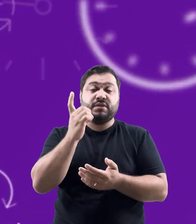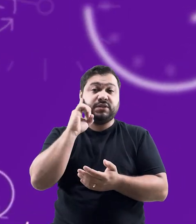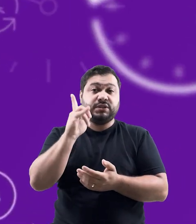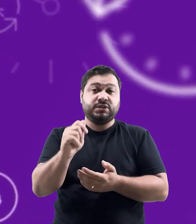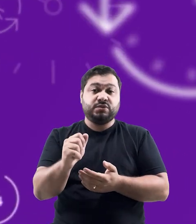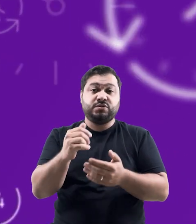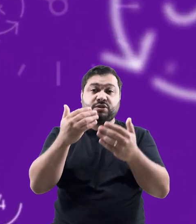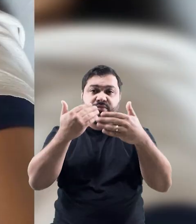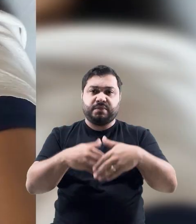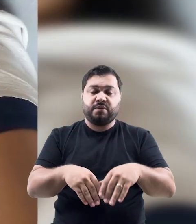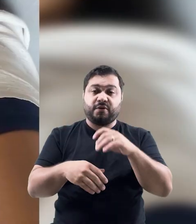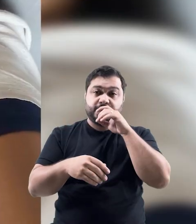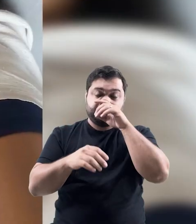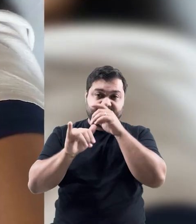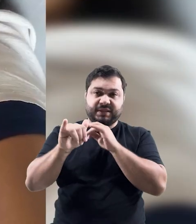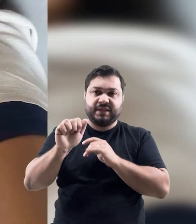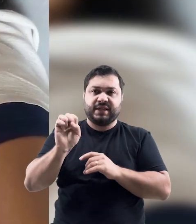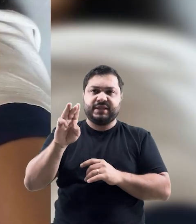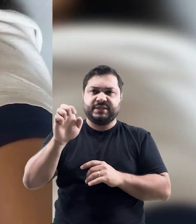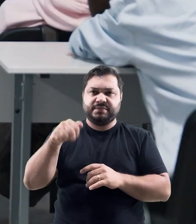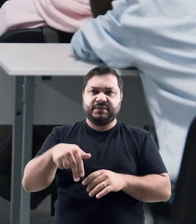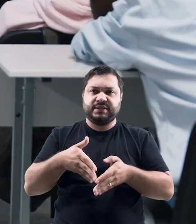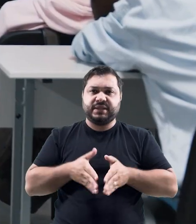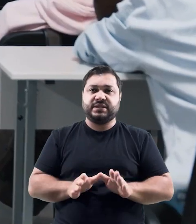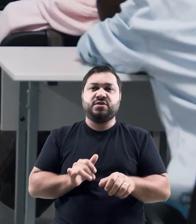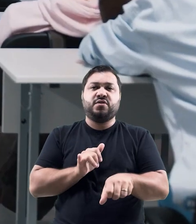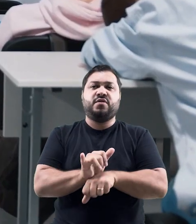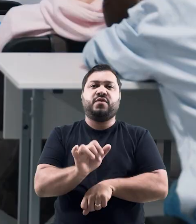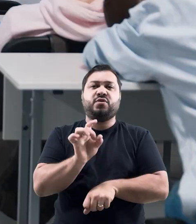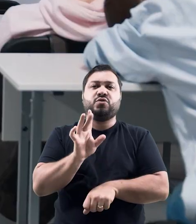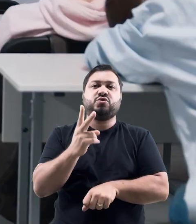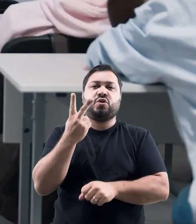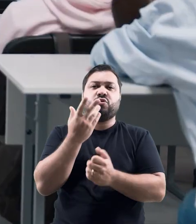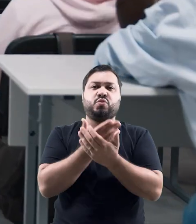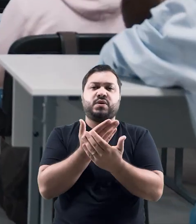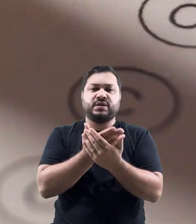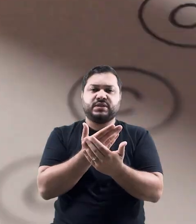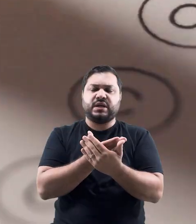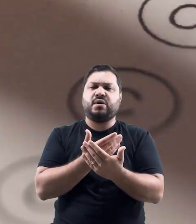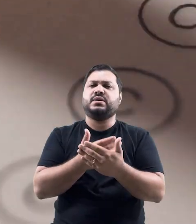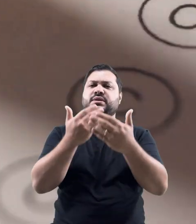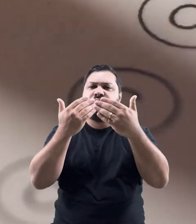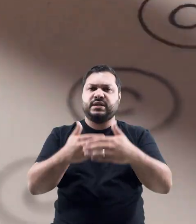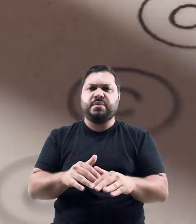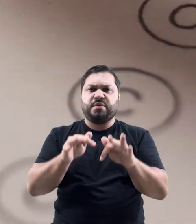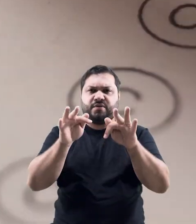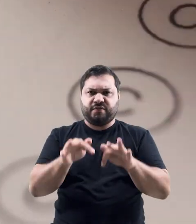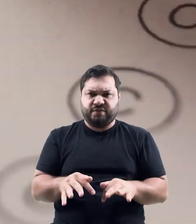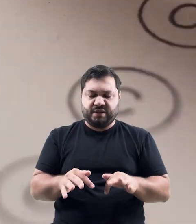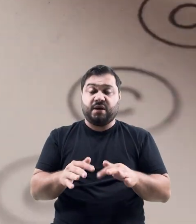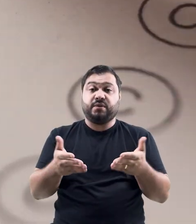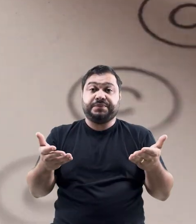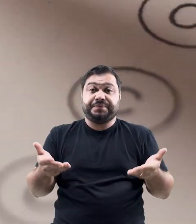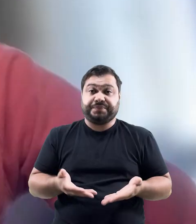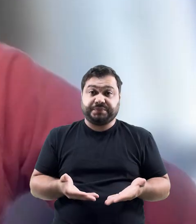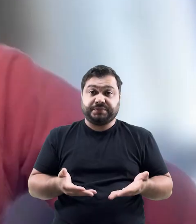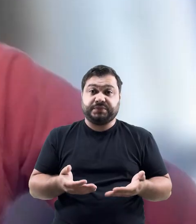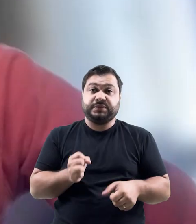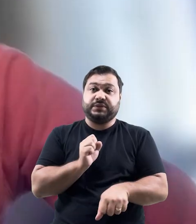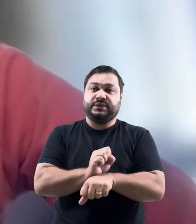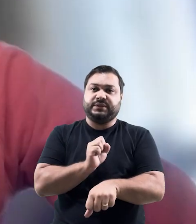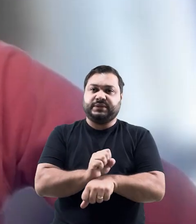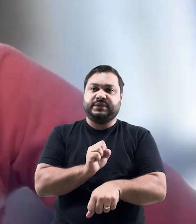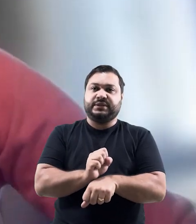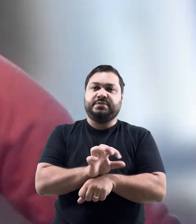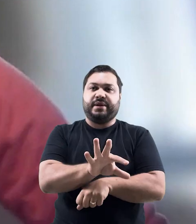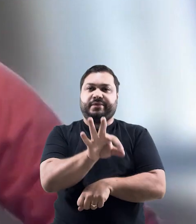5 dias para a prova, Yasmin nasceu. Ela faltou apenas 2 aulas e fez a prova final. Agora,